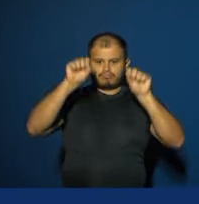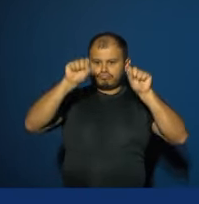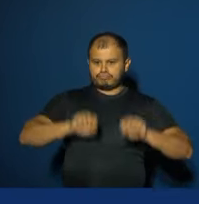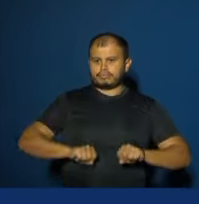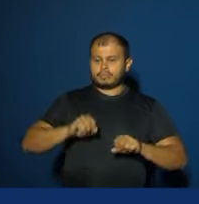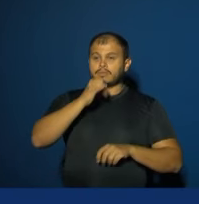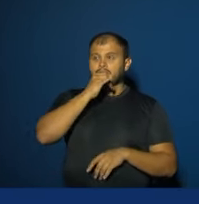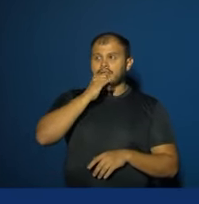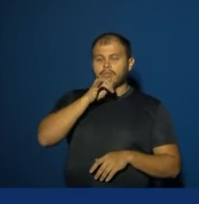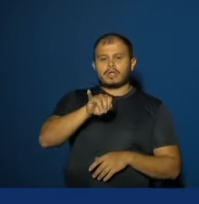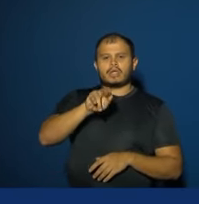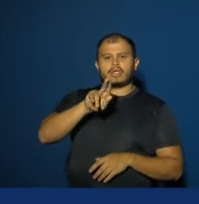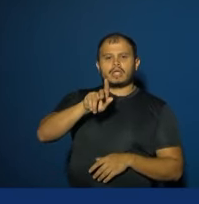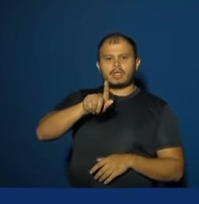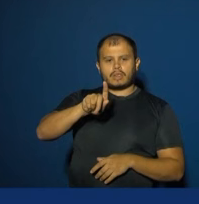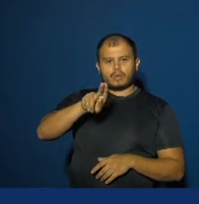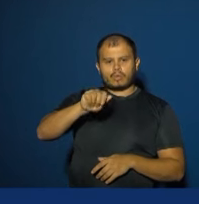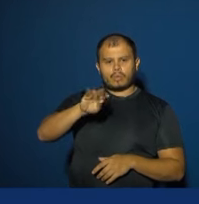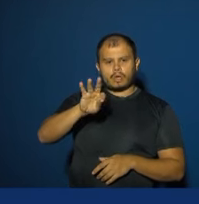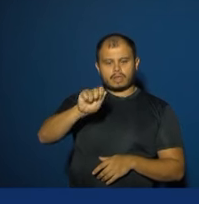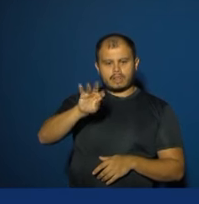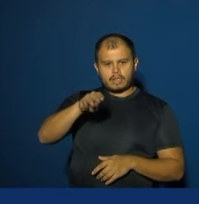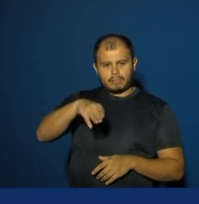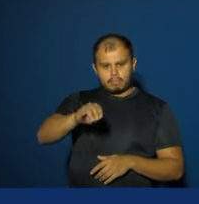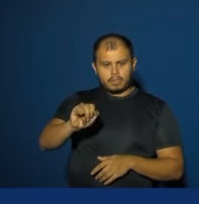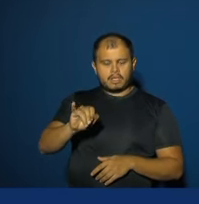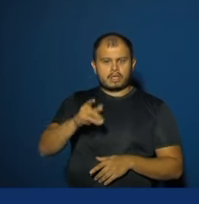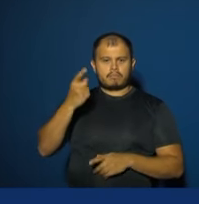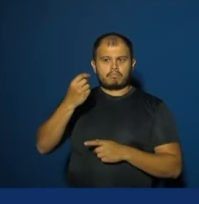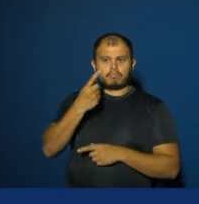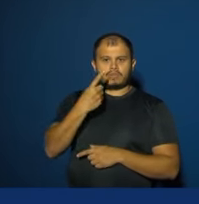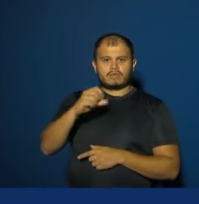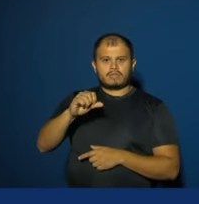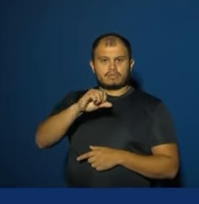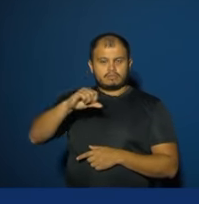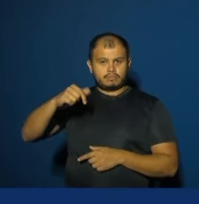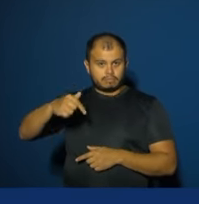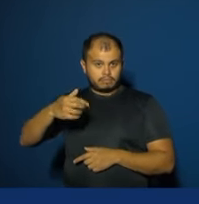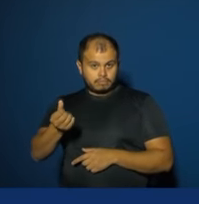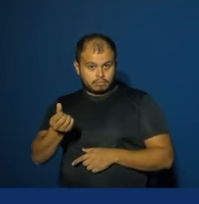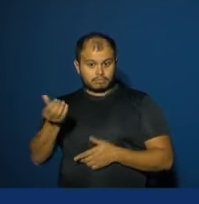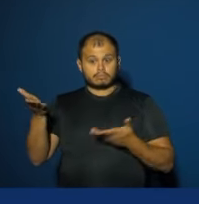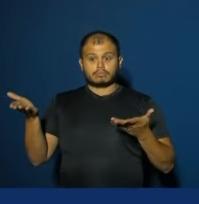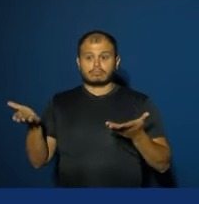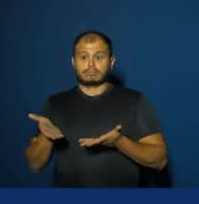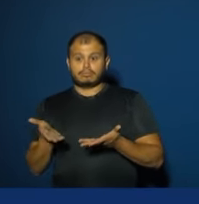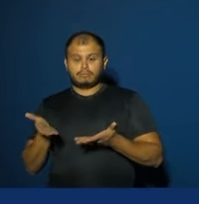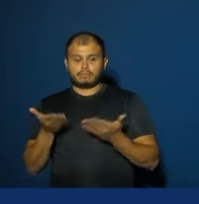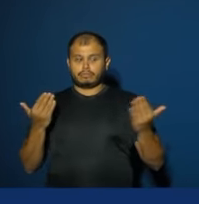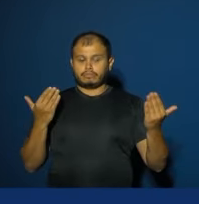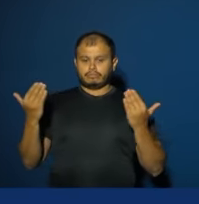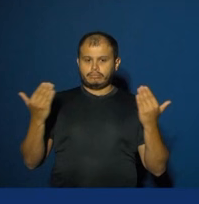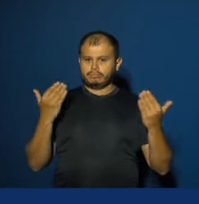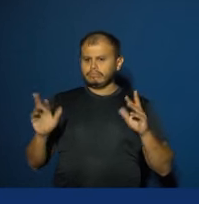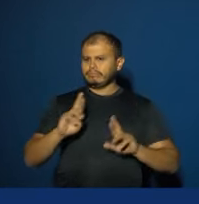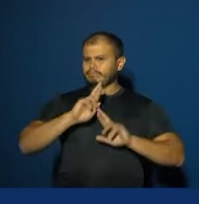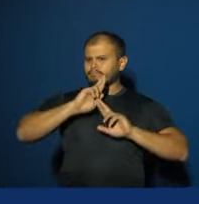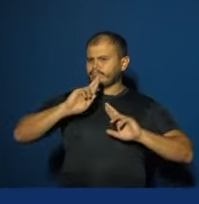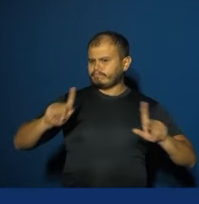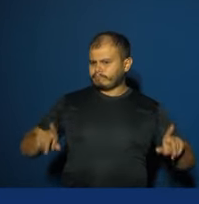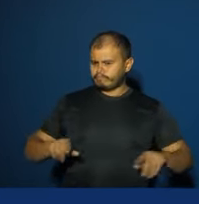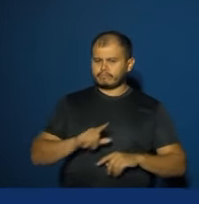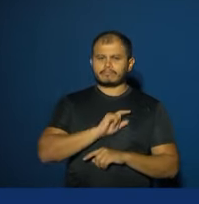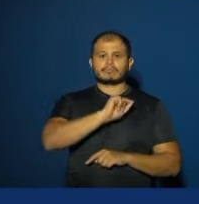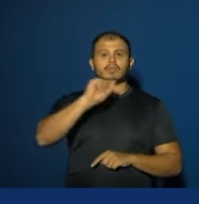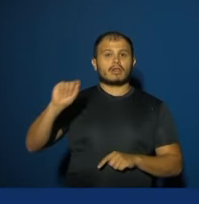de Guatemi em 1966 e o que que ele é hoje completamente diferente as tendências eram diferentes os logísticos eram diferentes quem